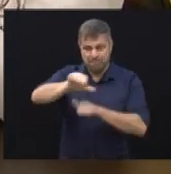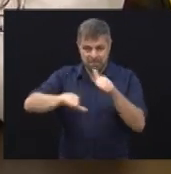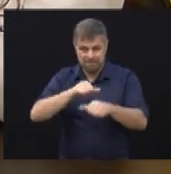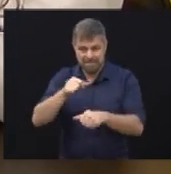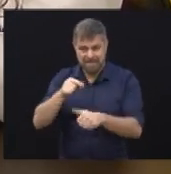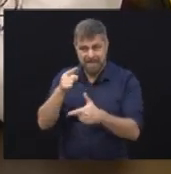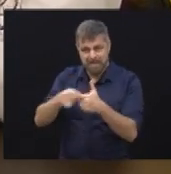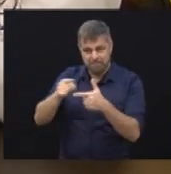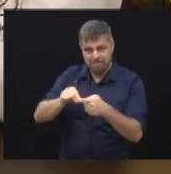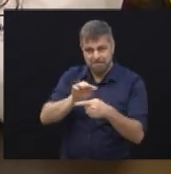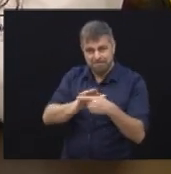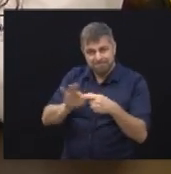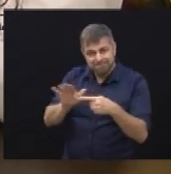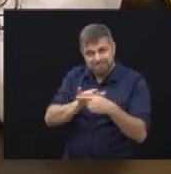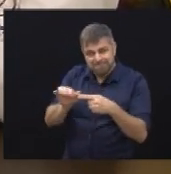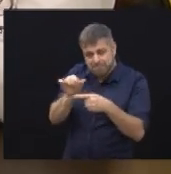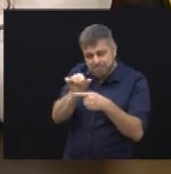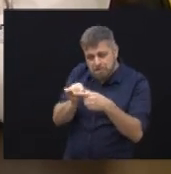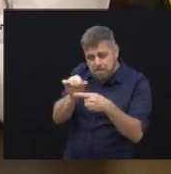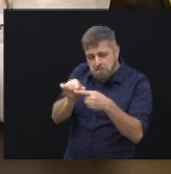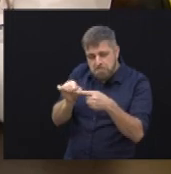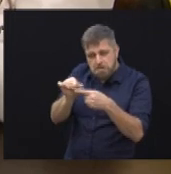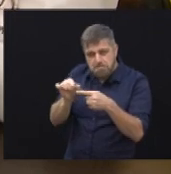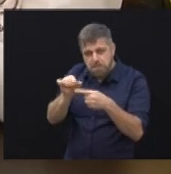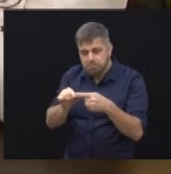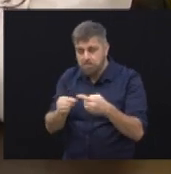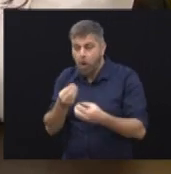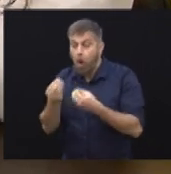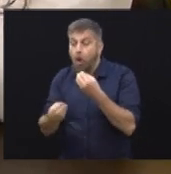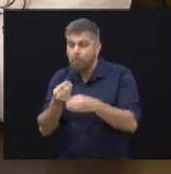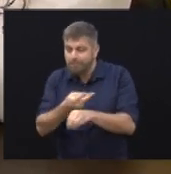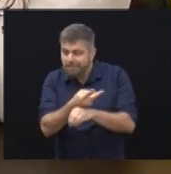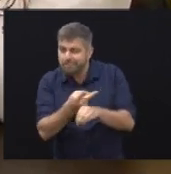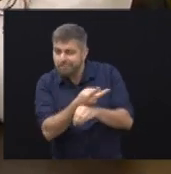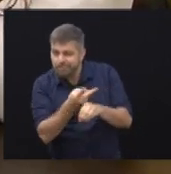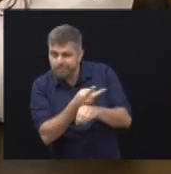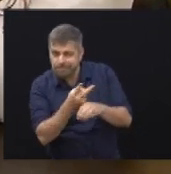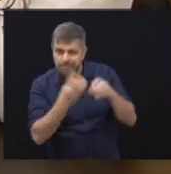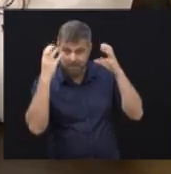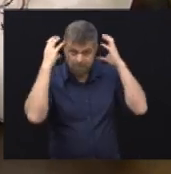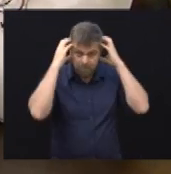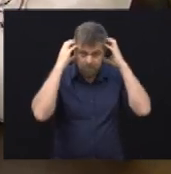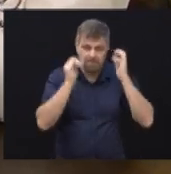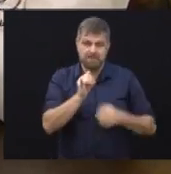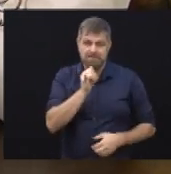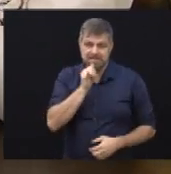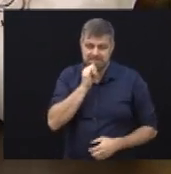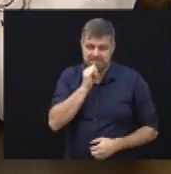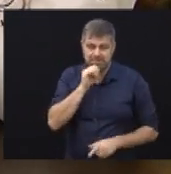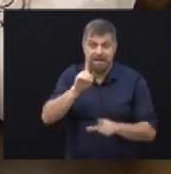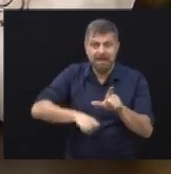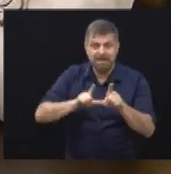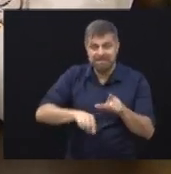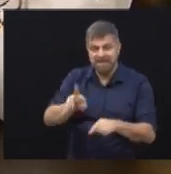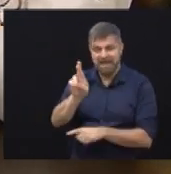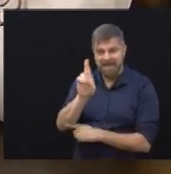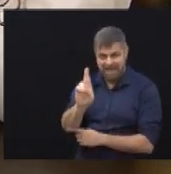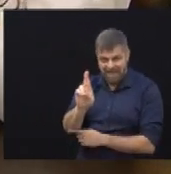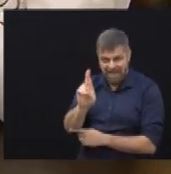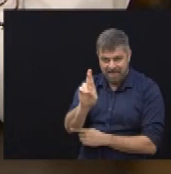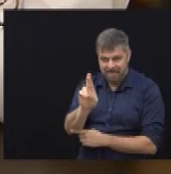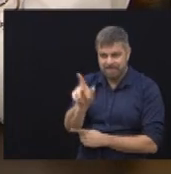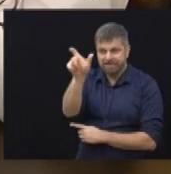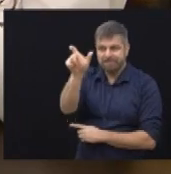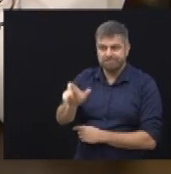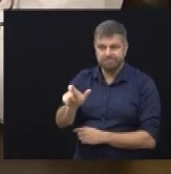pode acontecer até onde é normal, quando procurar. A gente sempre pede para, por exemplo, o R, né? O